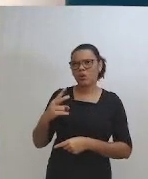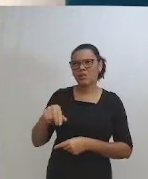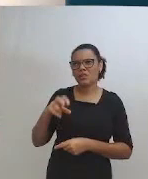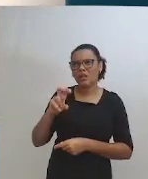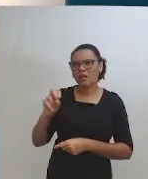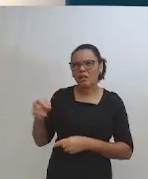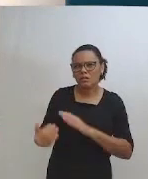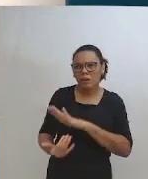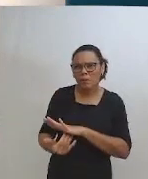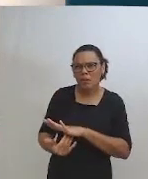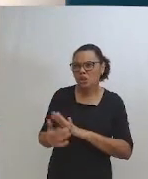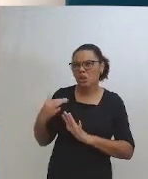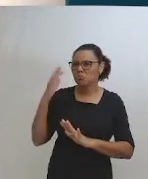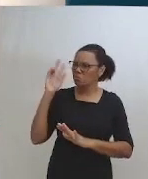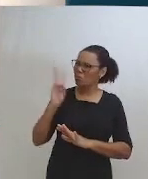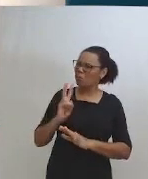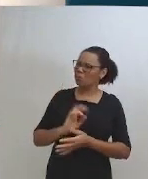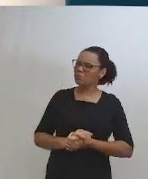recordo.